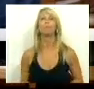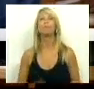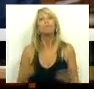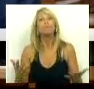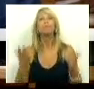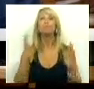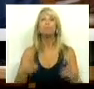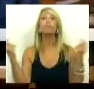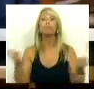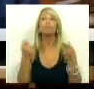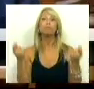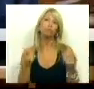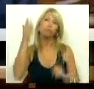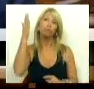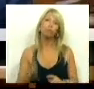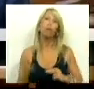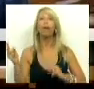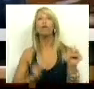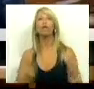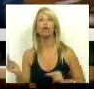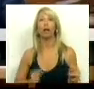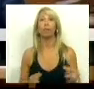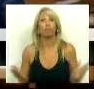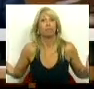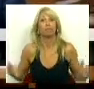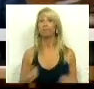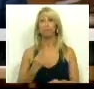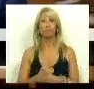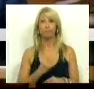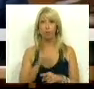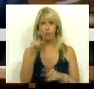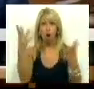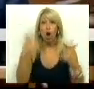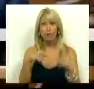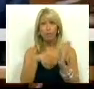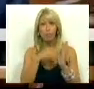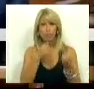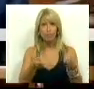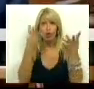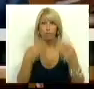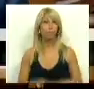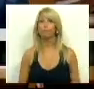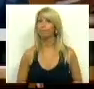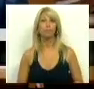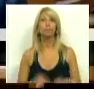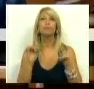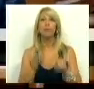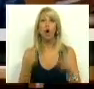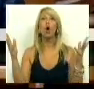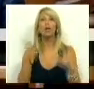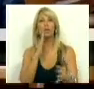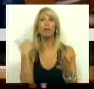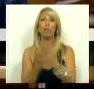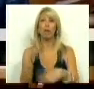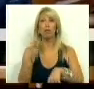promover a justiça fiscal. E nem isso este orçamento consegue. Este orçamento que coloca os doentes